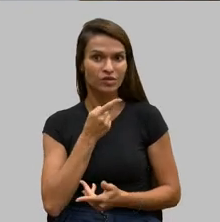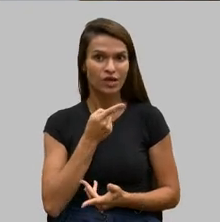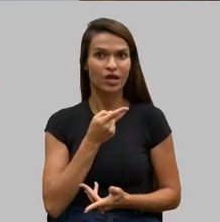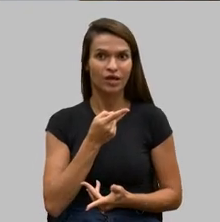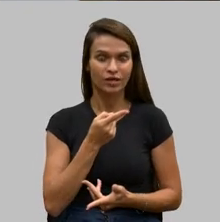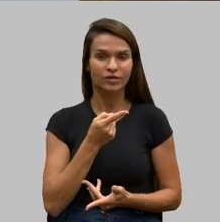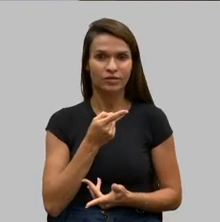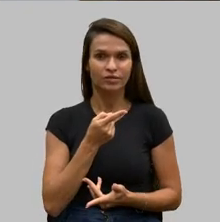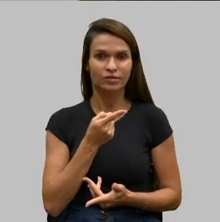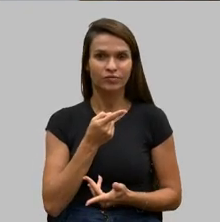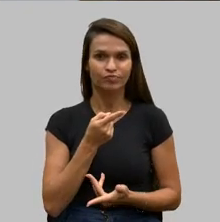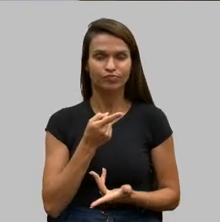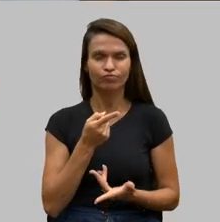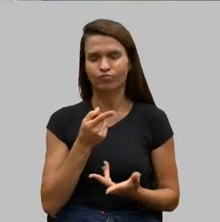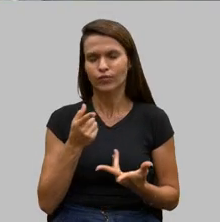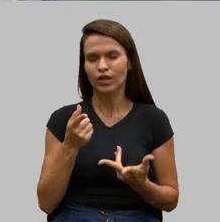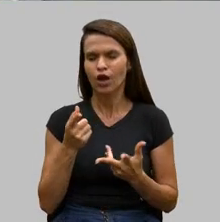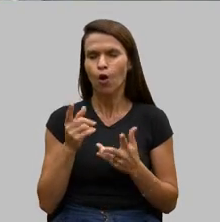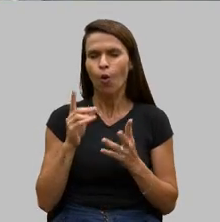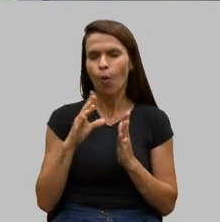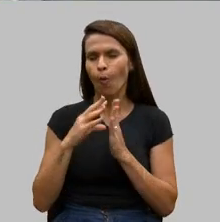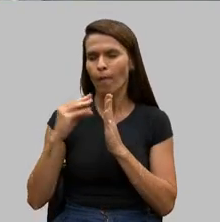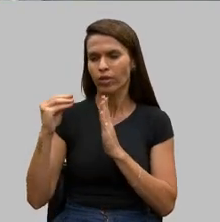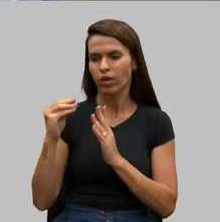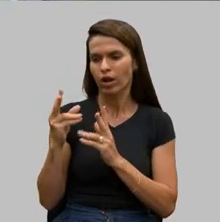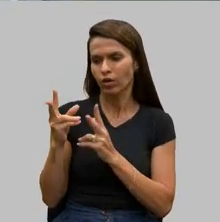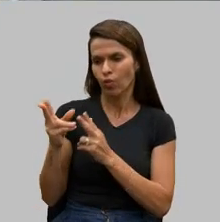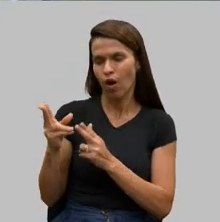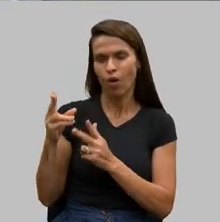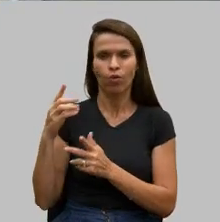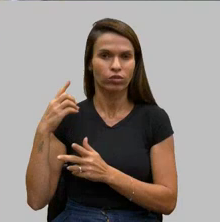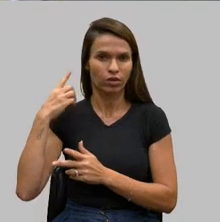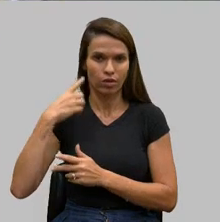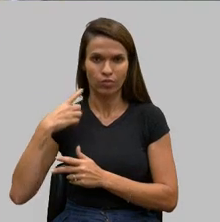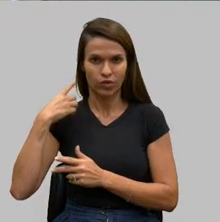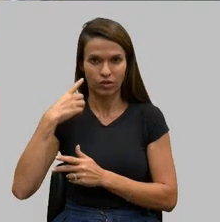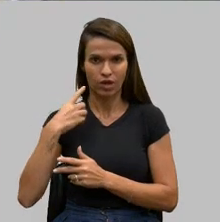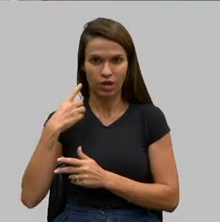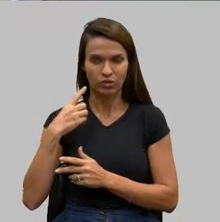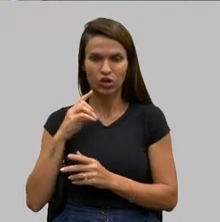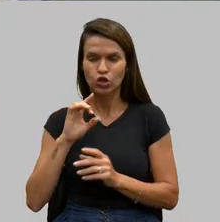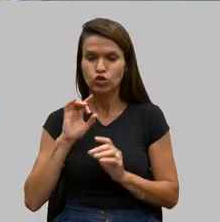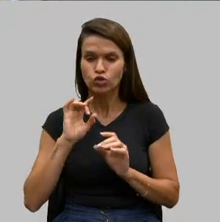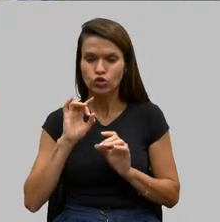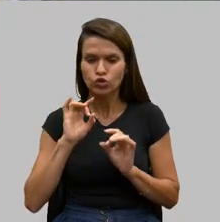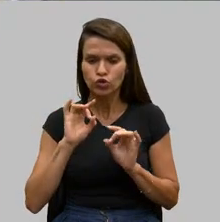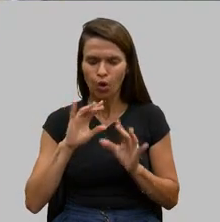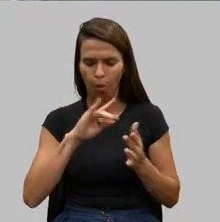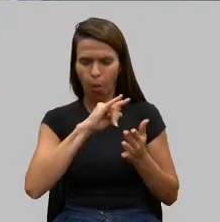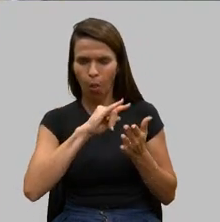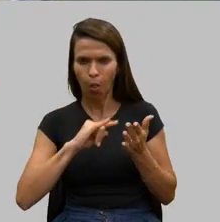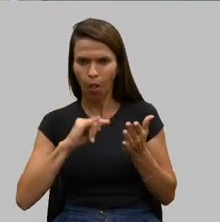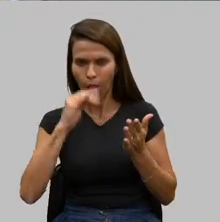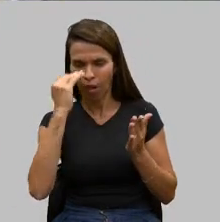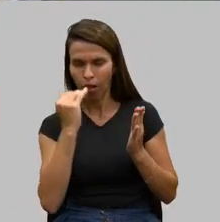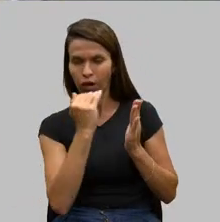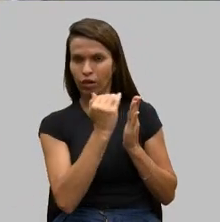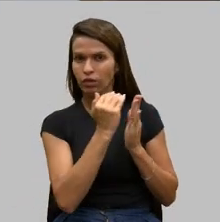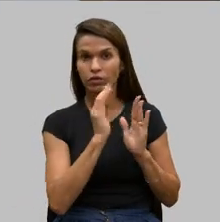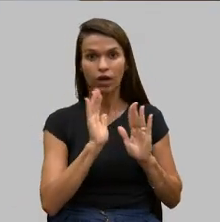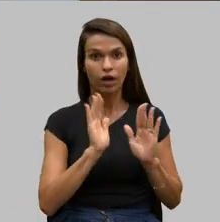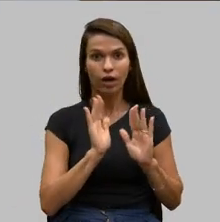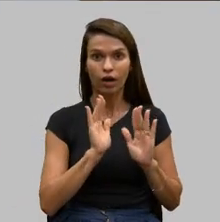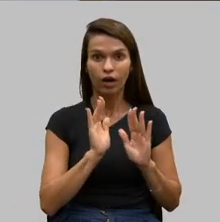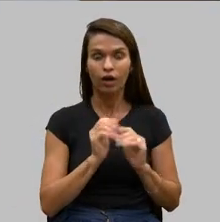deputados conseguem e não é só através de emenda não porque muitas vezes o que foi